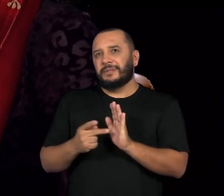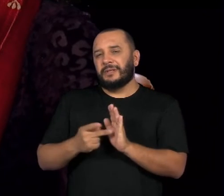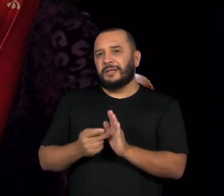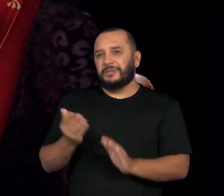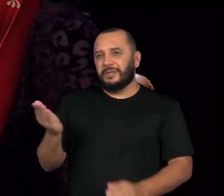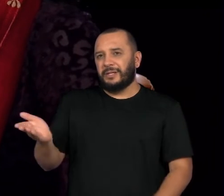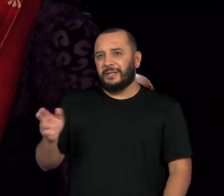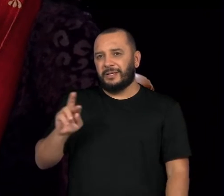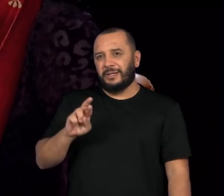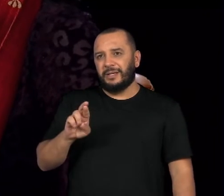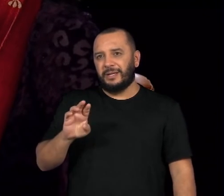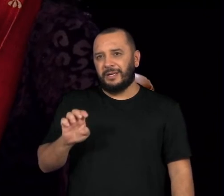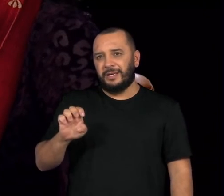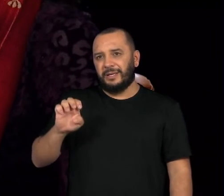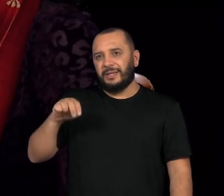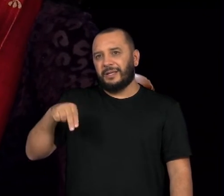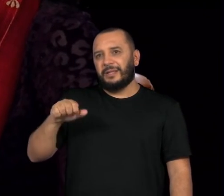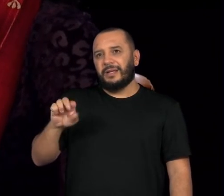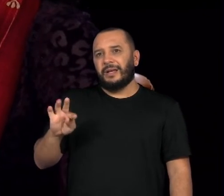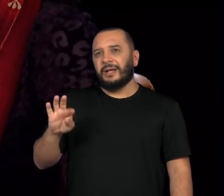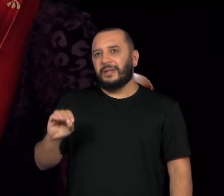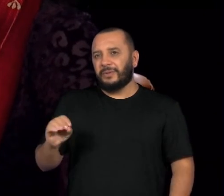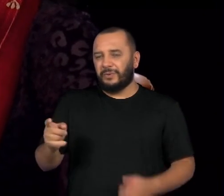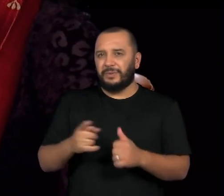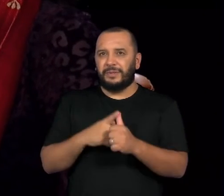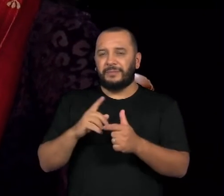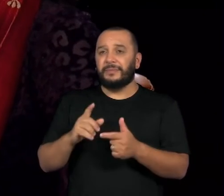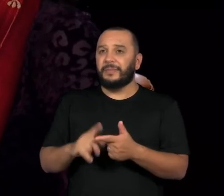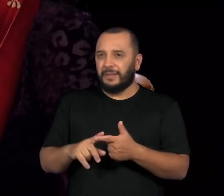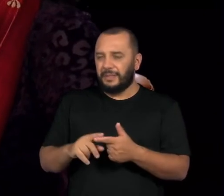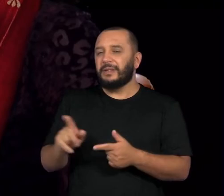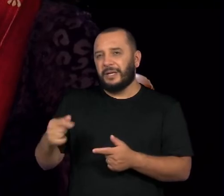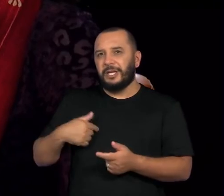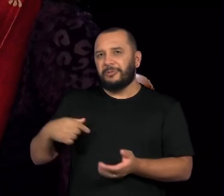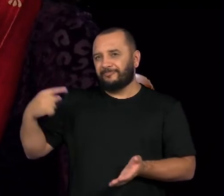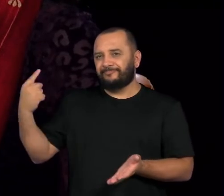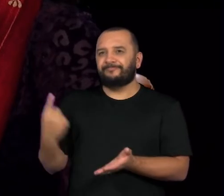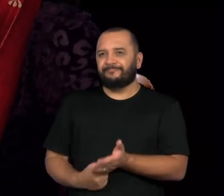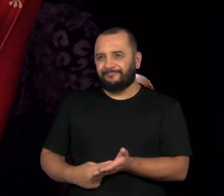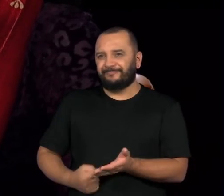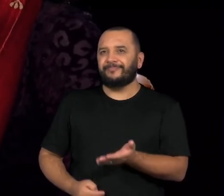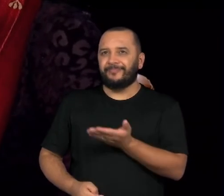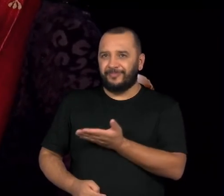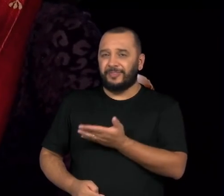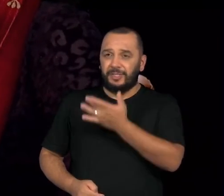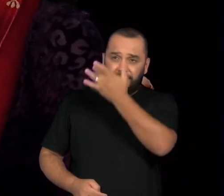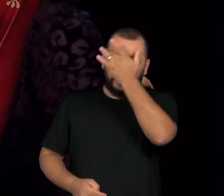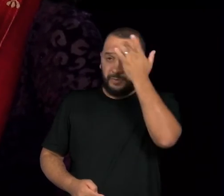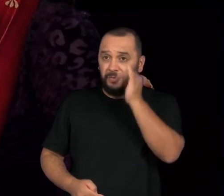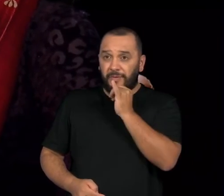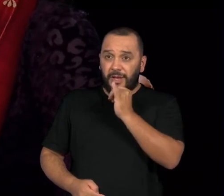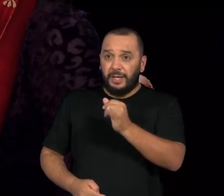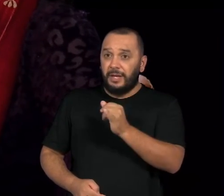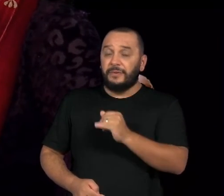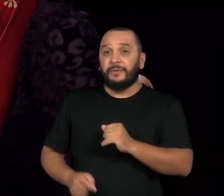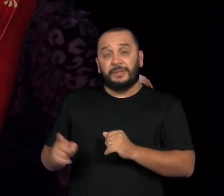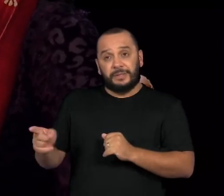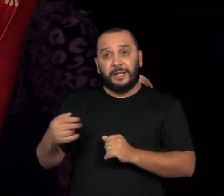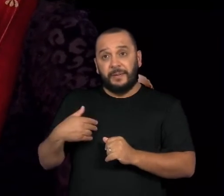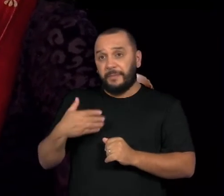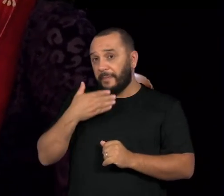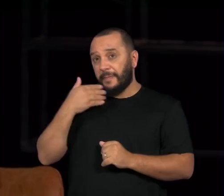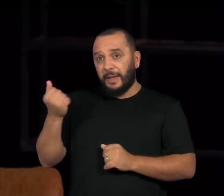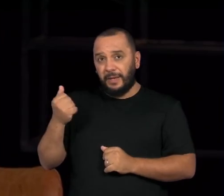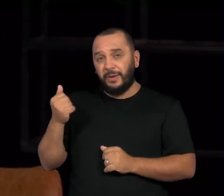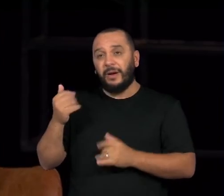o Renato em cena, ele é um cara com quem você pode contar, né? Às vezes eu falava assim, você é melhor em cena do que fora.